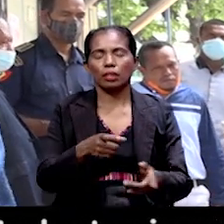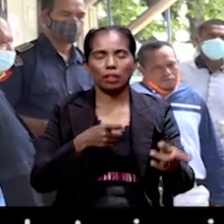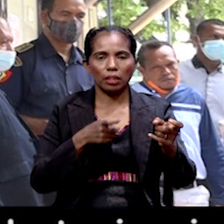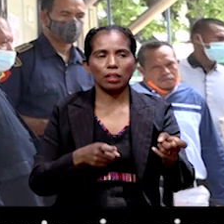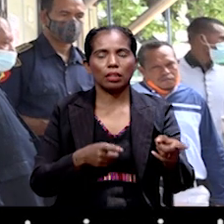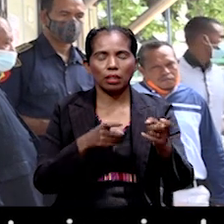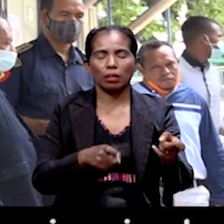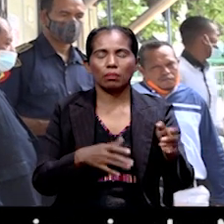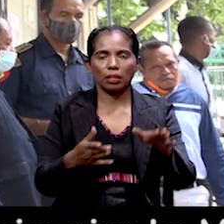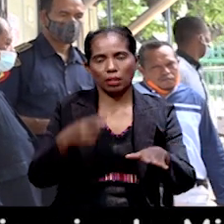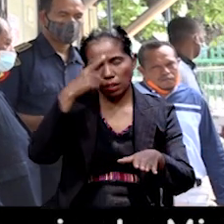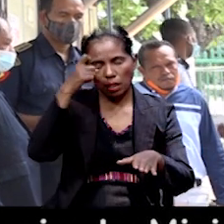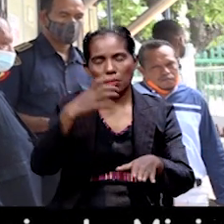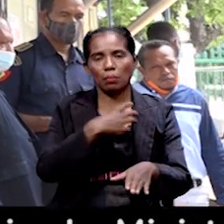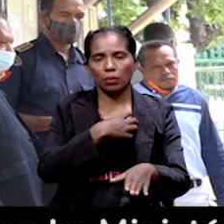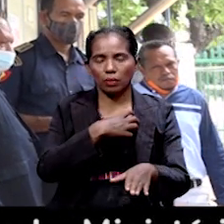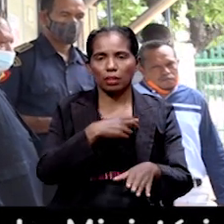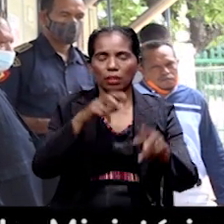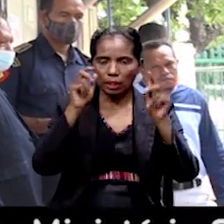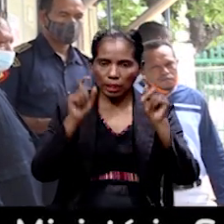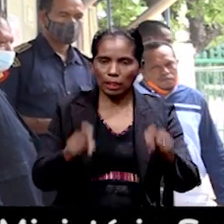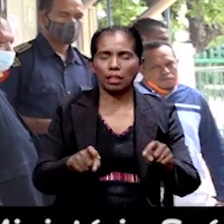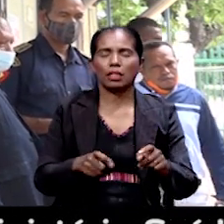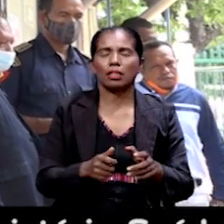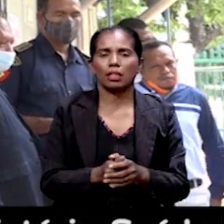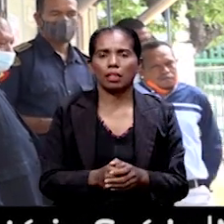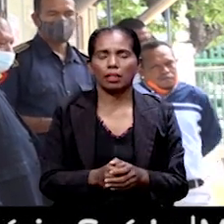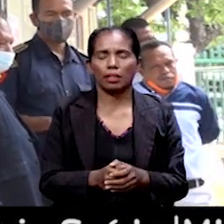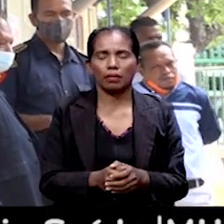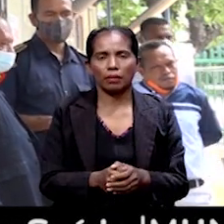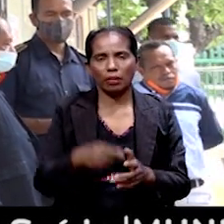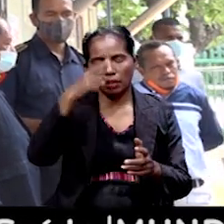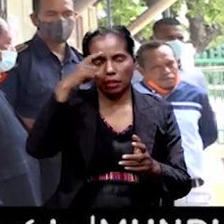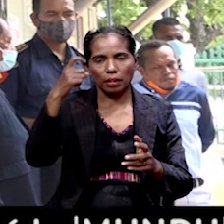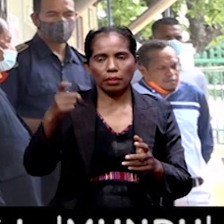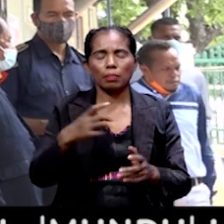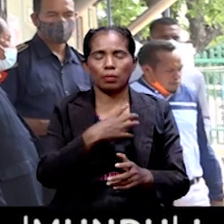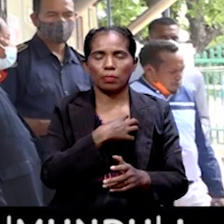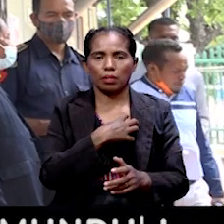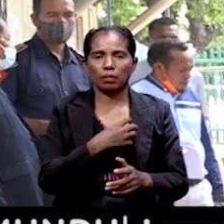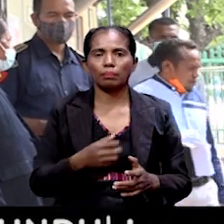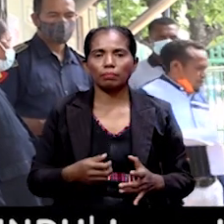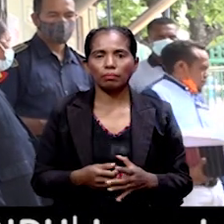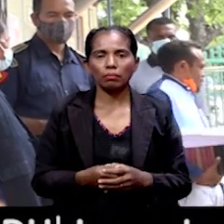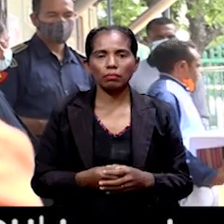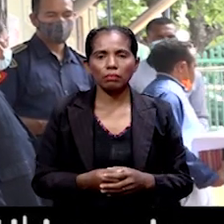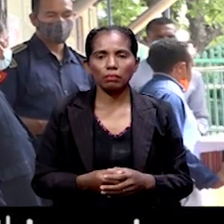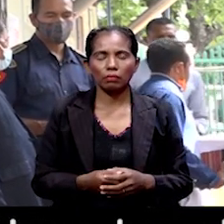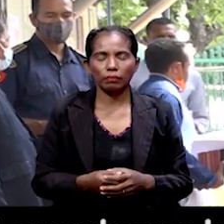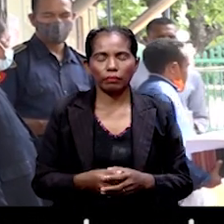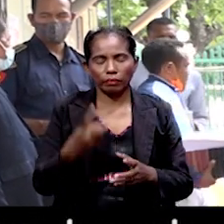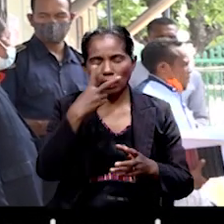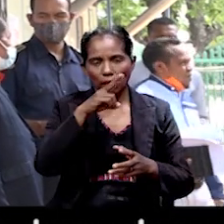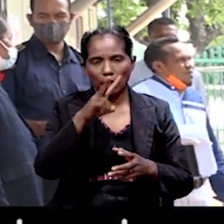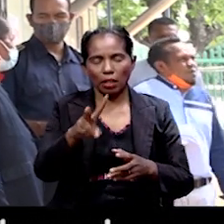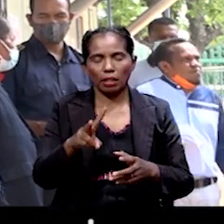tamba polícia ne obrigatoriamente tem que ir aquilo. Tan saida tan taida ne mak dengan polícia. Agora controla o uso